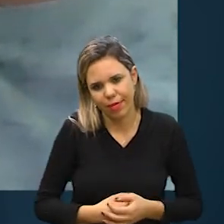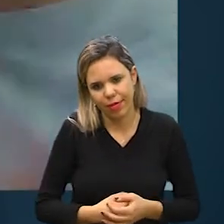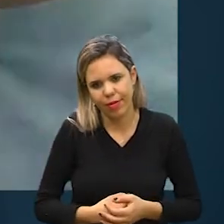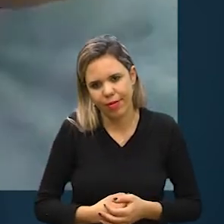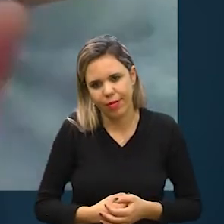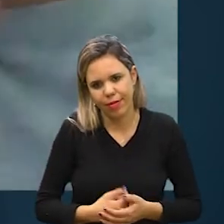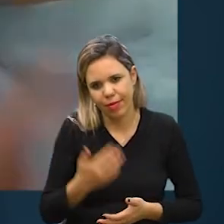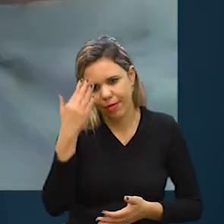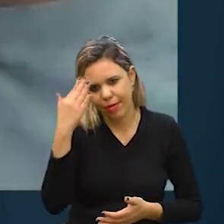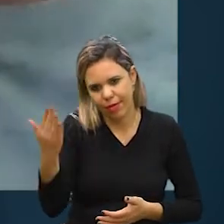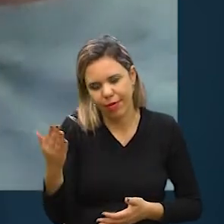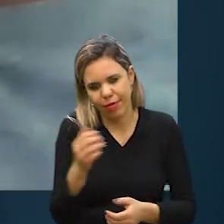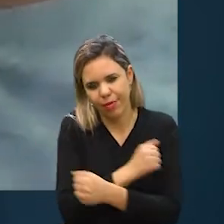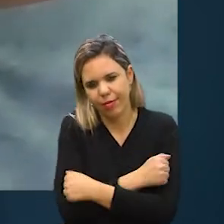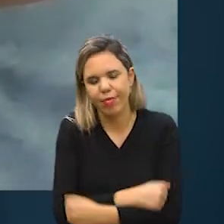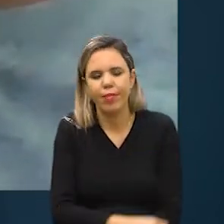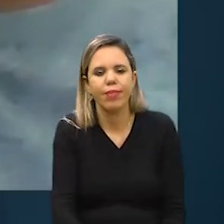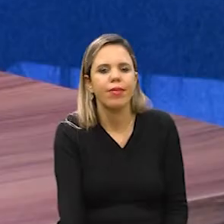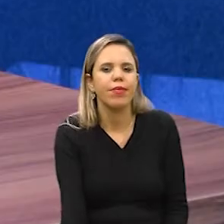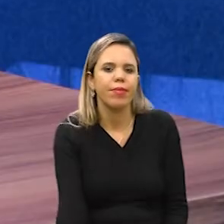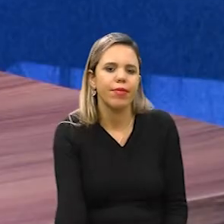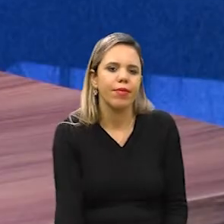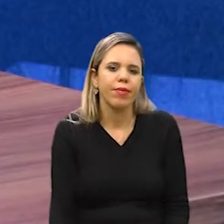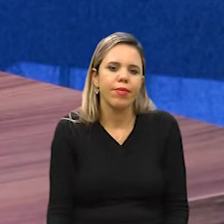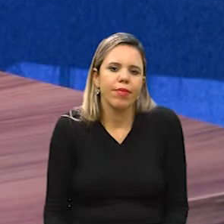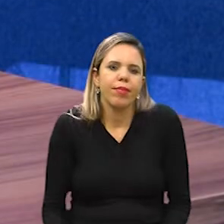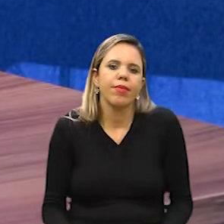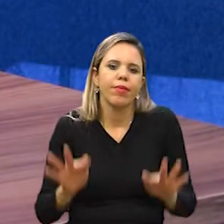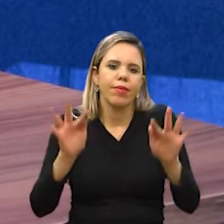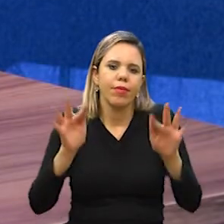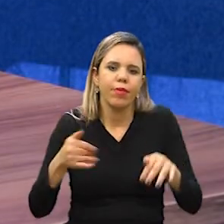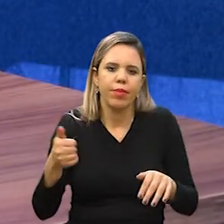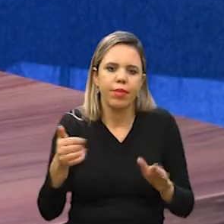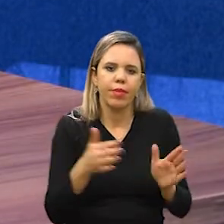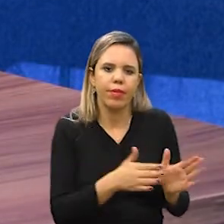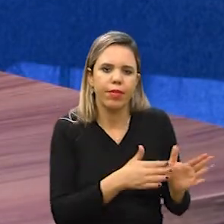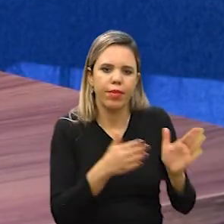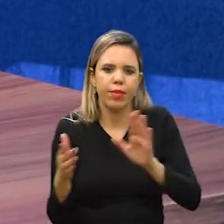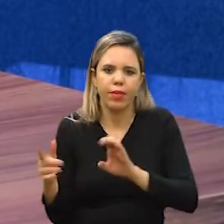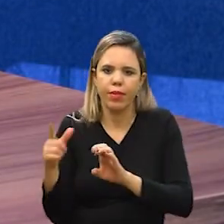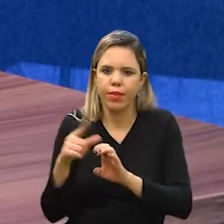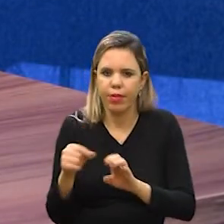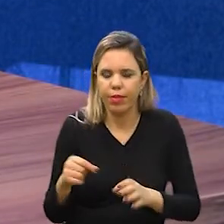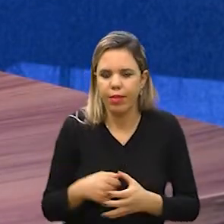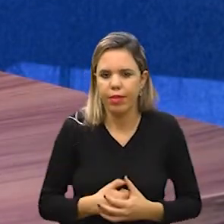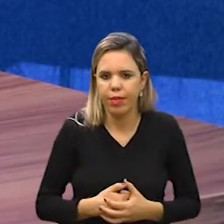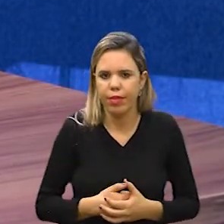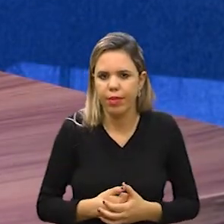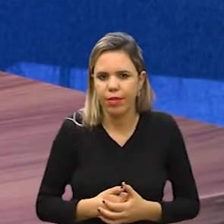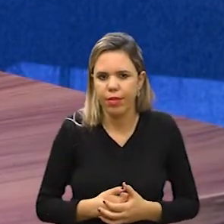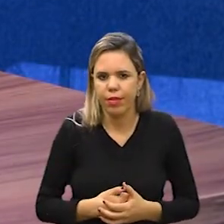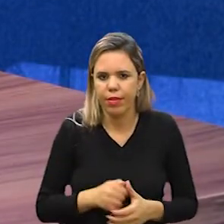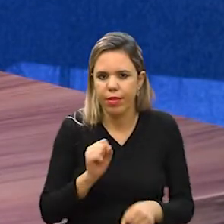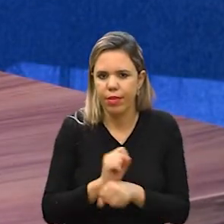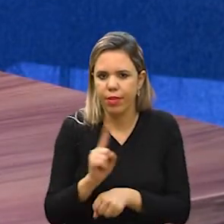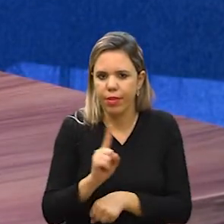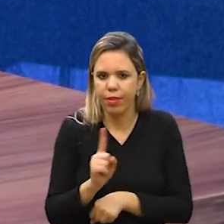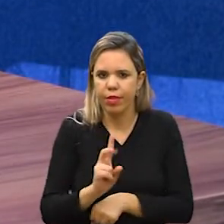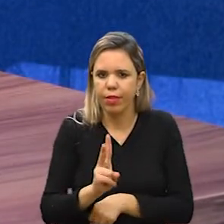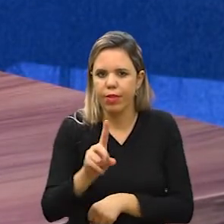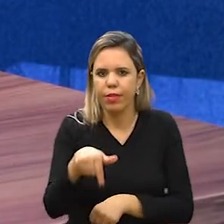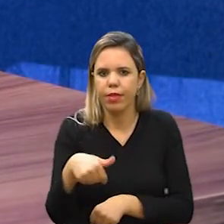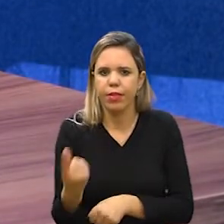gente. Muito obrigado, um abraço. E assim a gente encerra o primeiro bloco do Ser Empreendedor, mas a gente não para